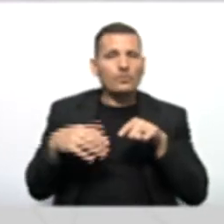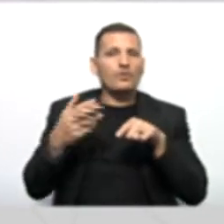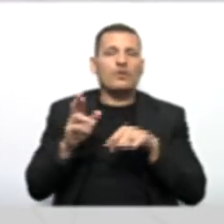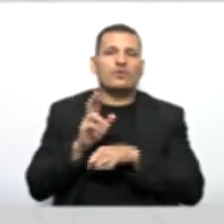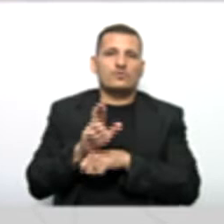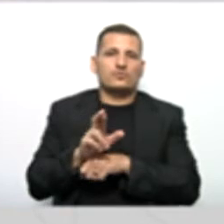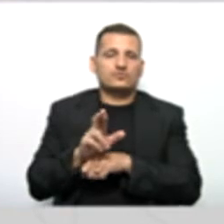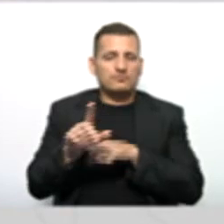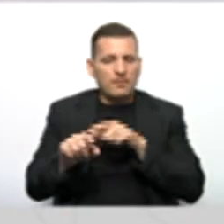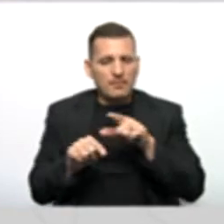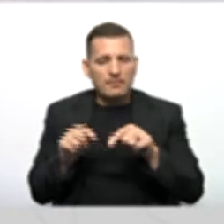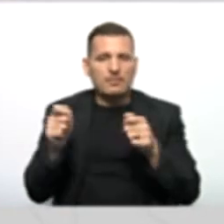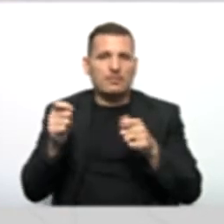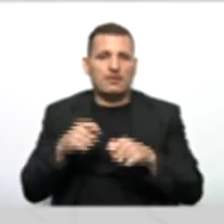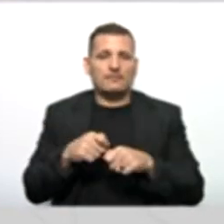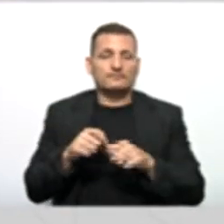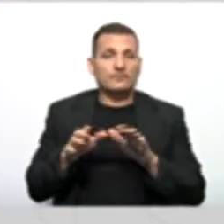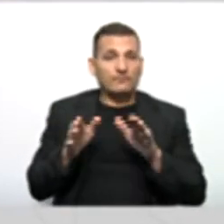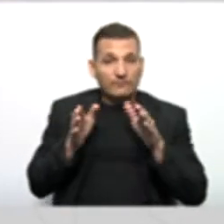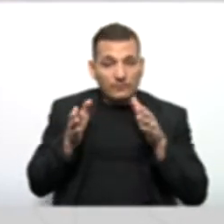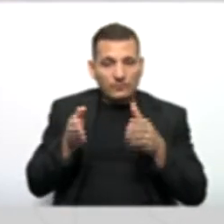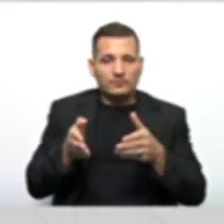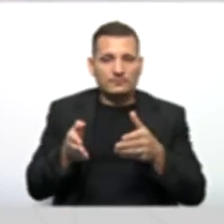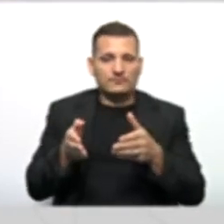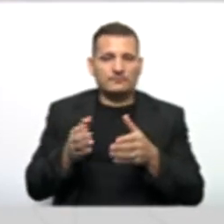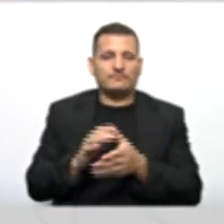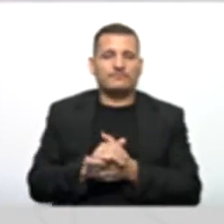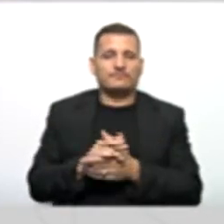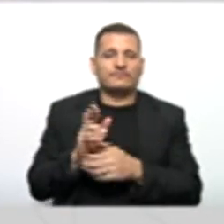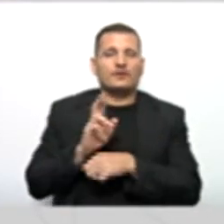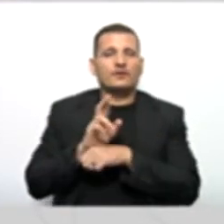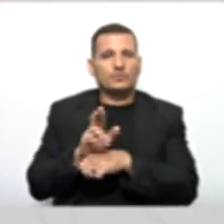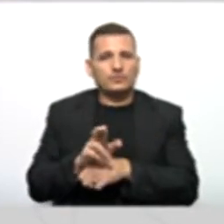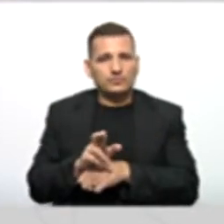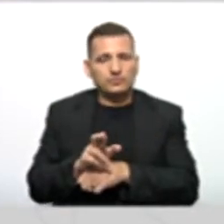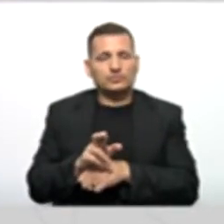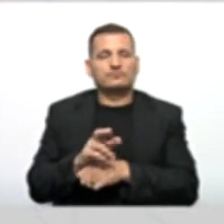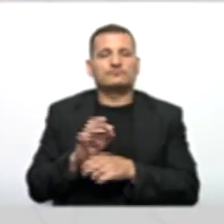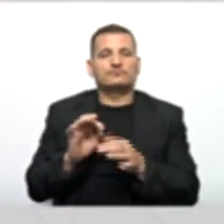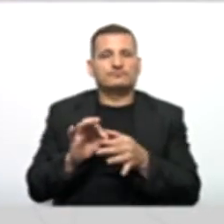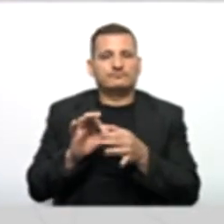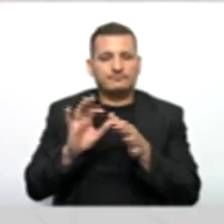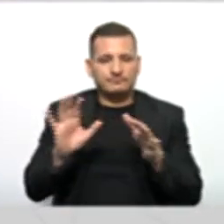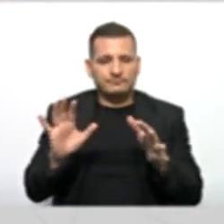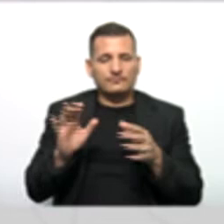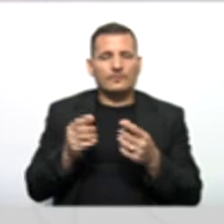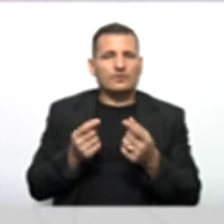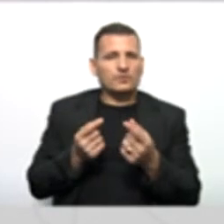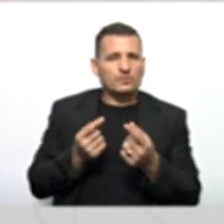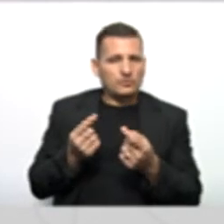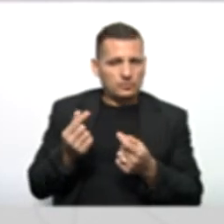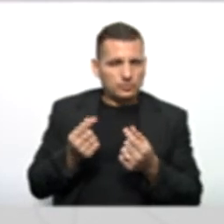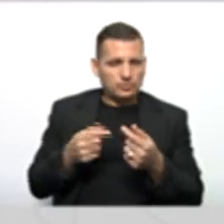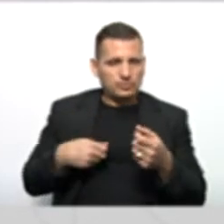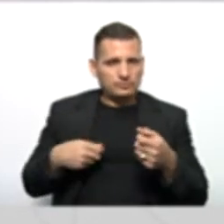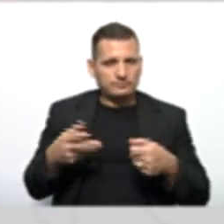disponíveis. Assim, deve-se focar em recursos disponíveis, custos e cronograma.